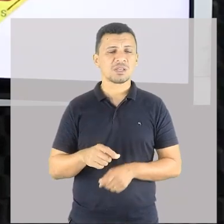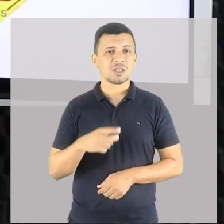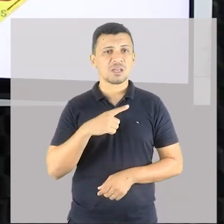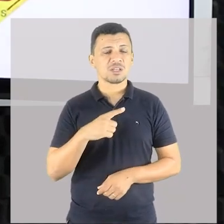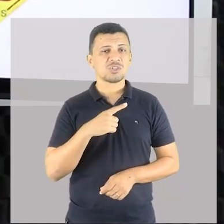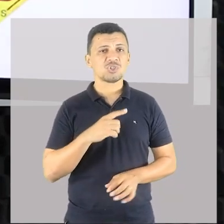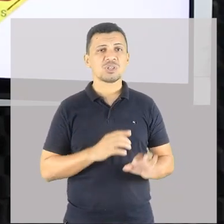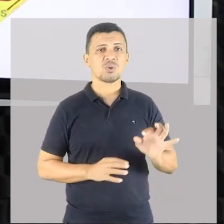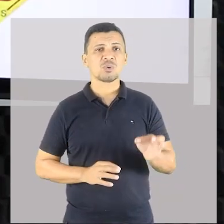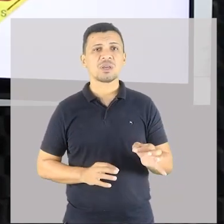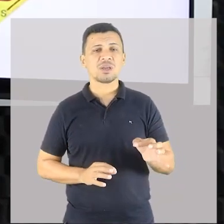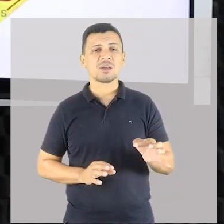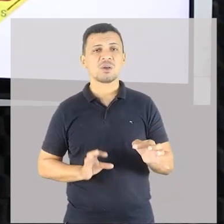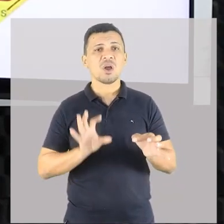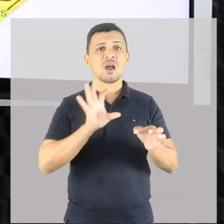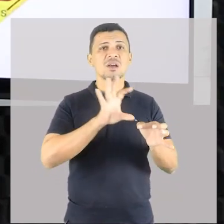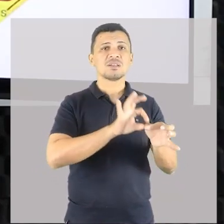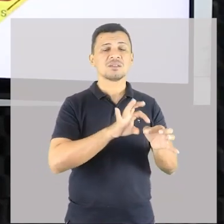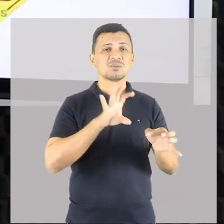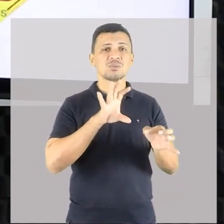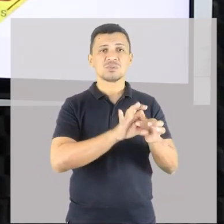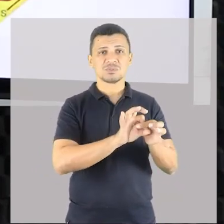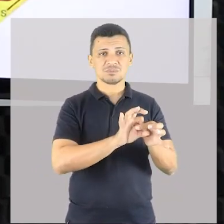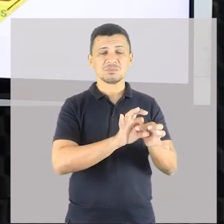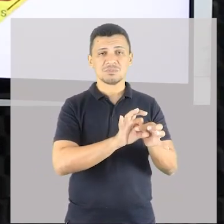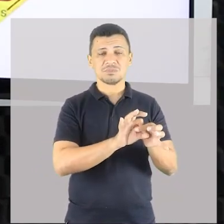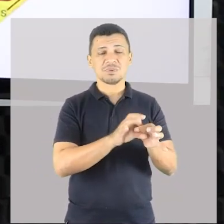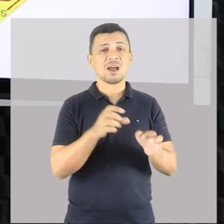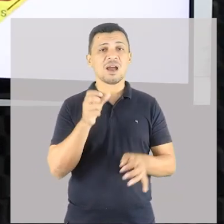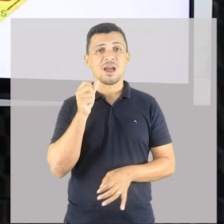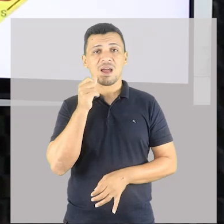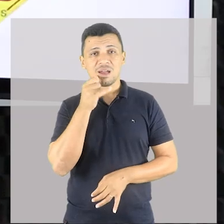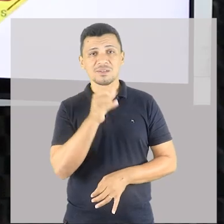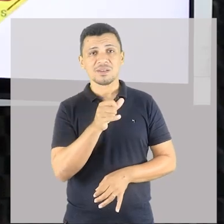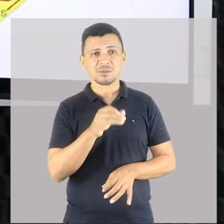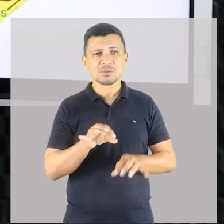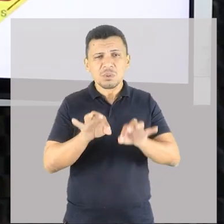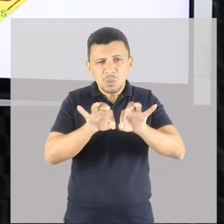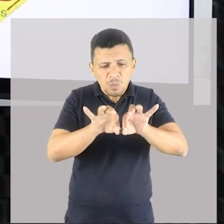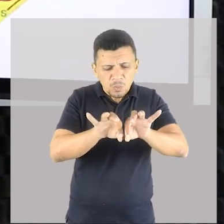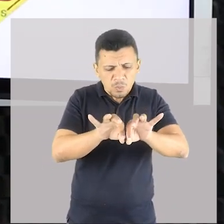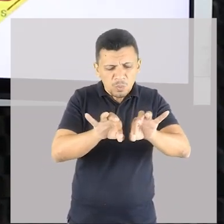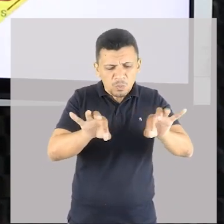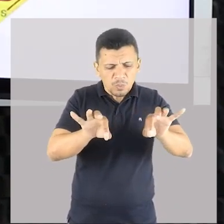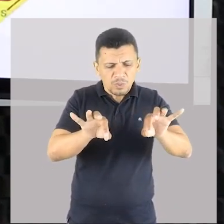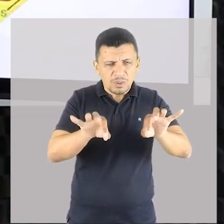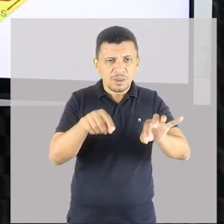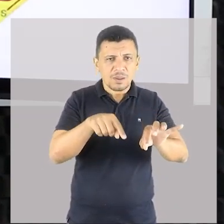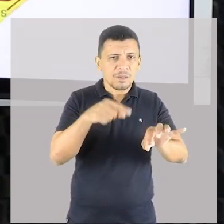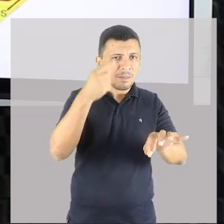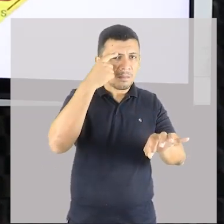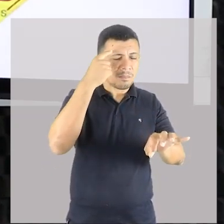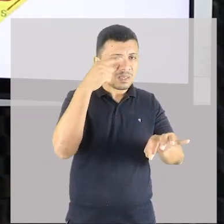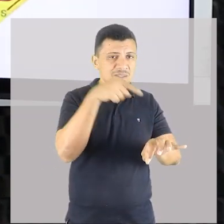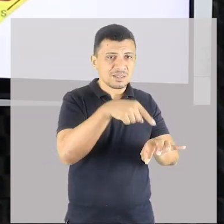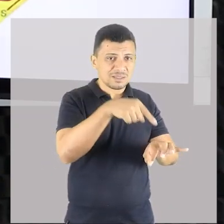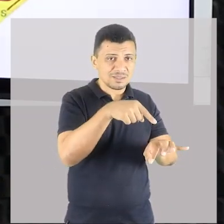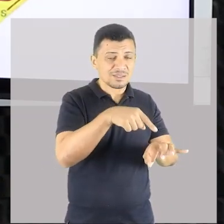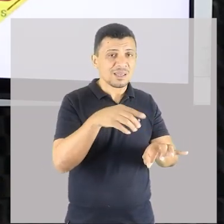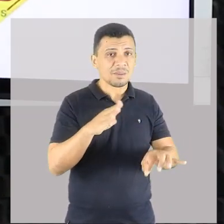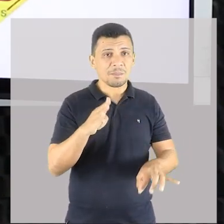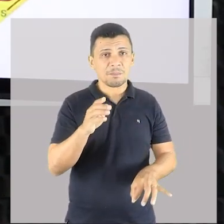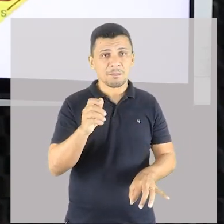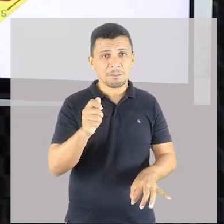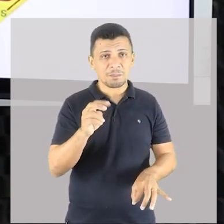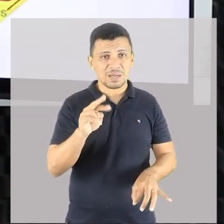um pedacinho do circuito, né? Só está um pedaço do fio. Mas imaginem que para cá tem uma bateria e tem um